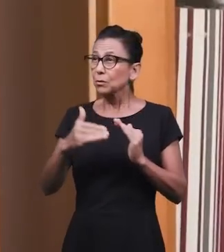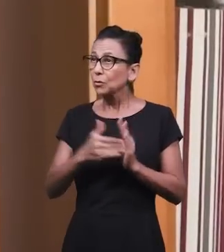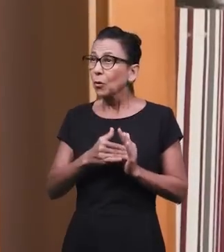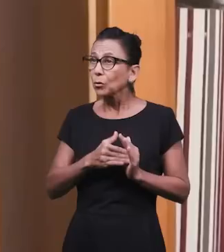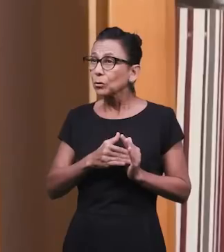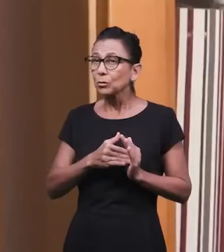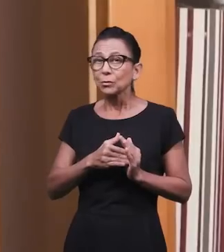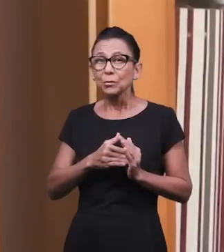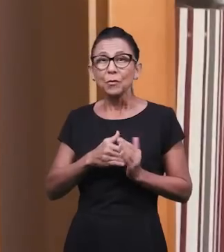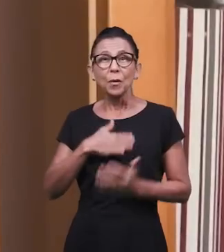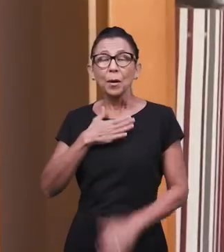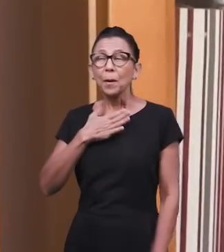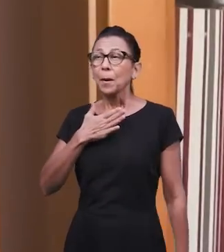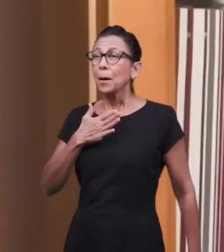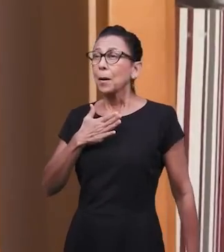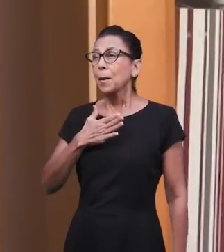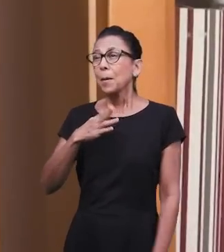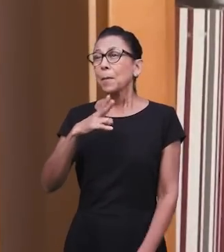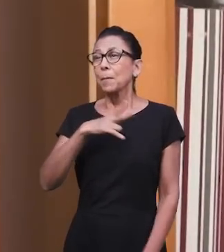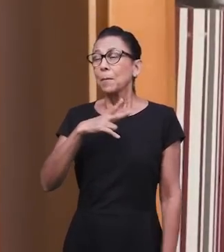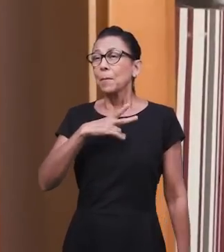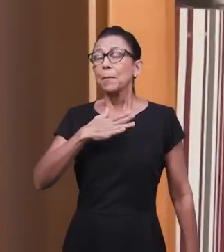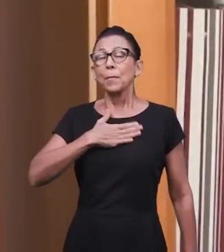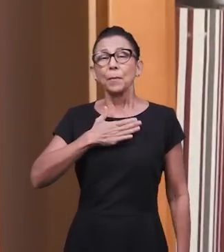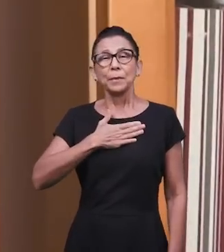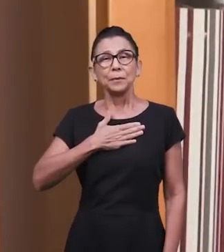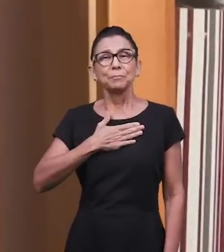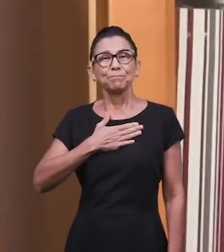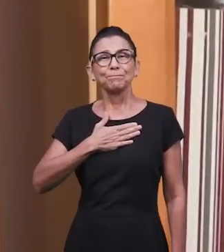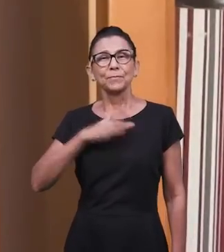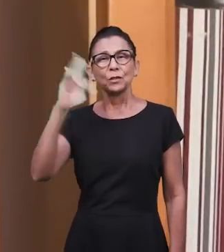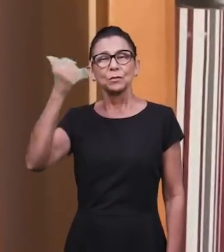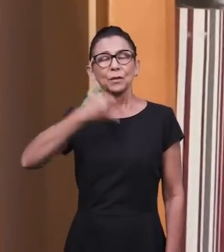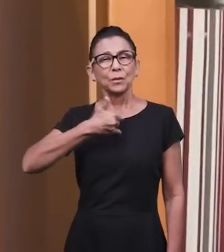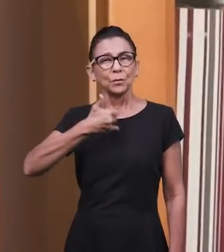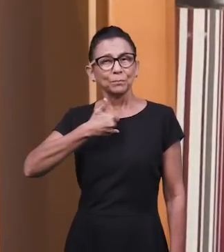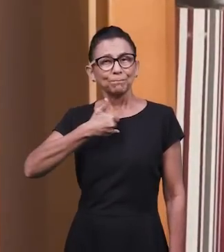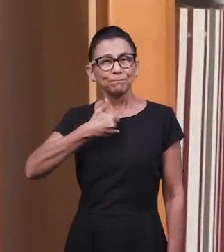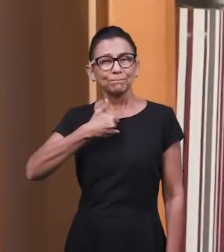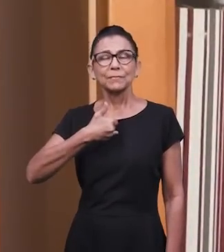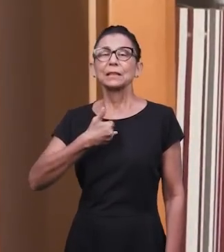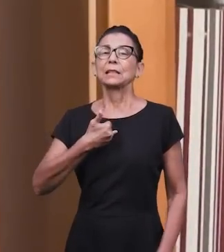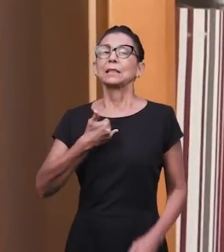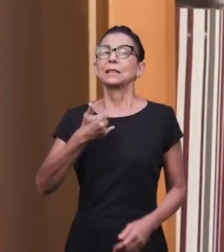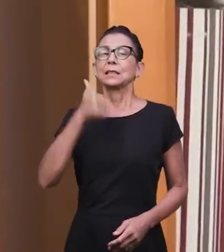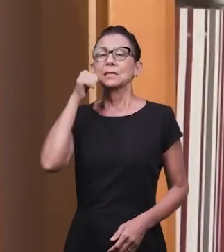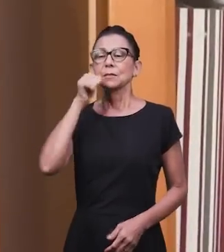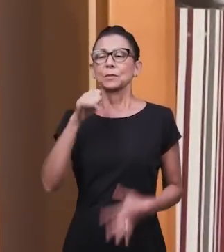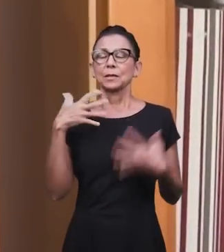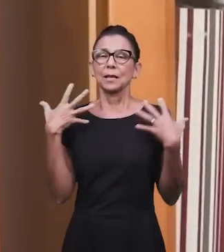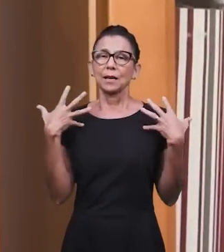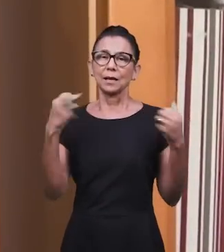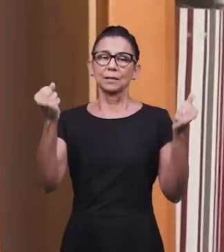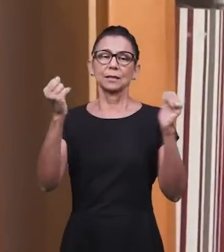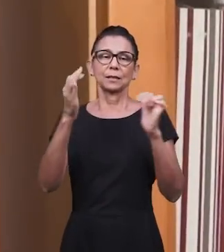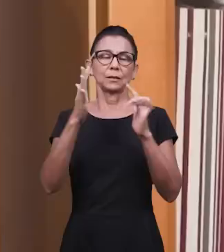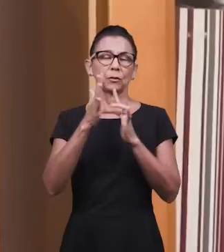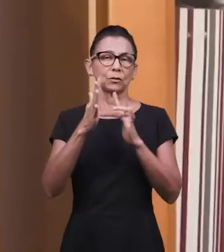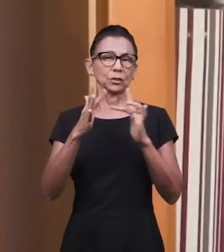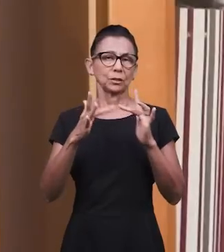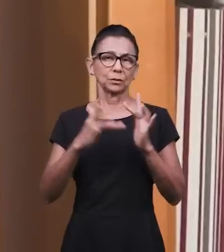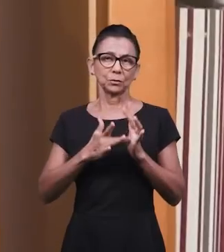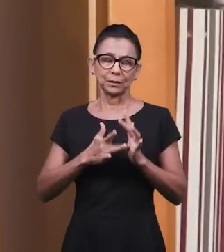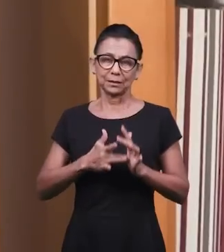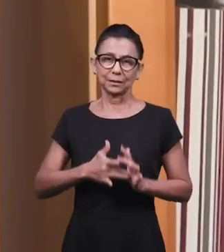Esta irmã se quebrantou profundamente e ela já se definiu pela obra do Espírito Santo e disse ao pastor e aos demais irmãos